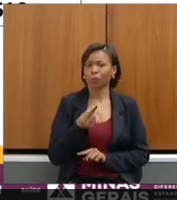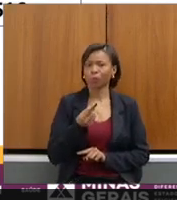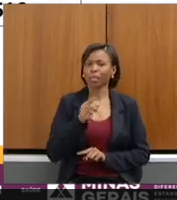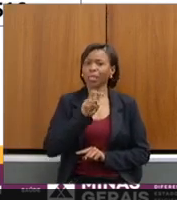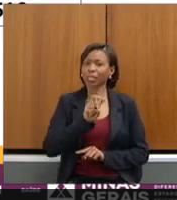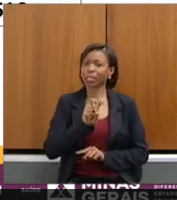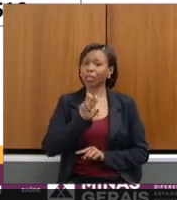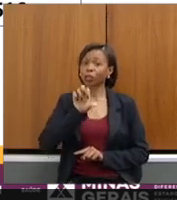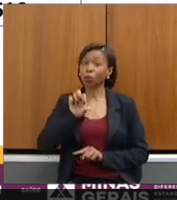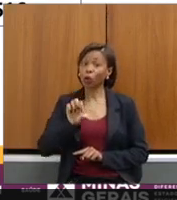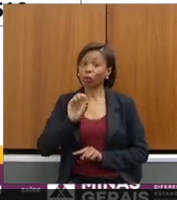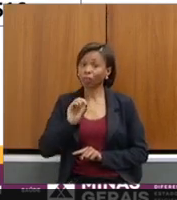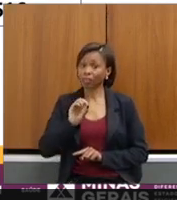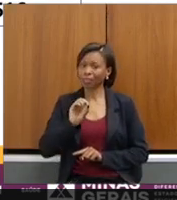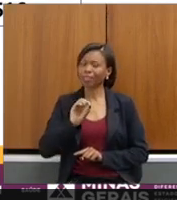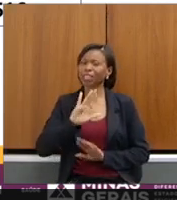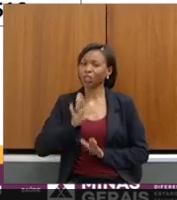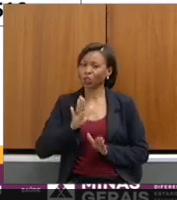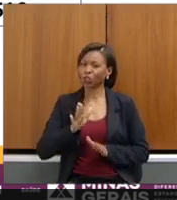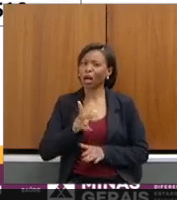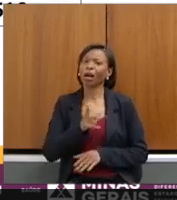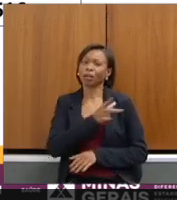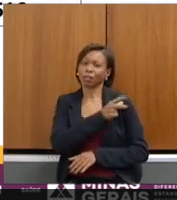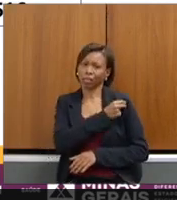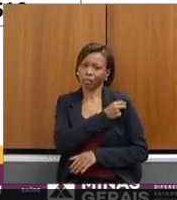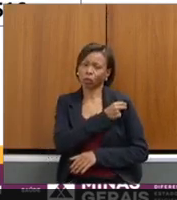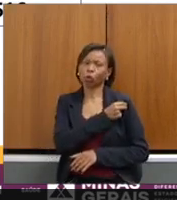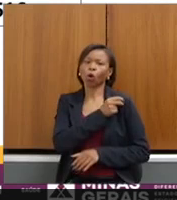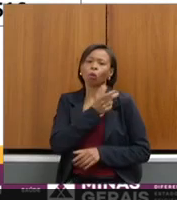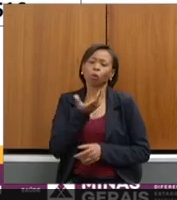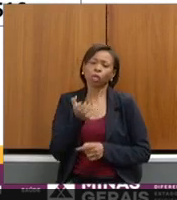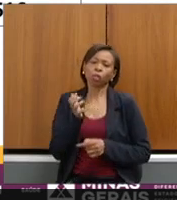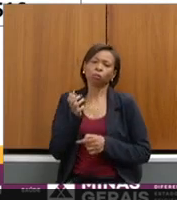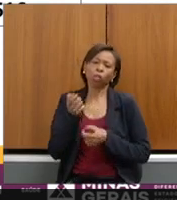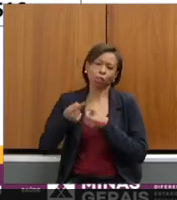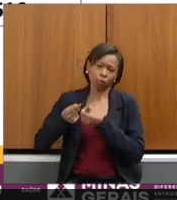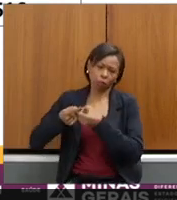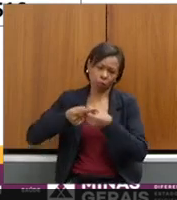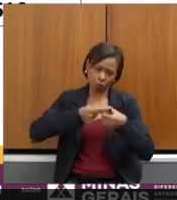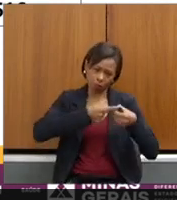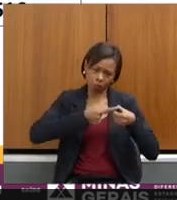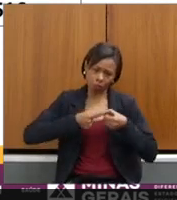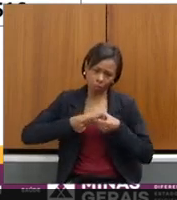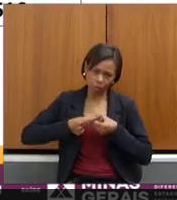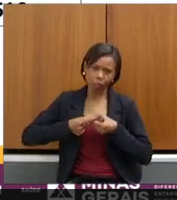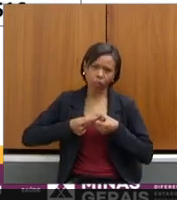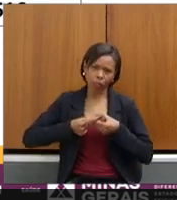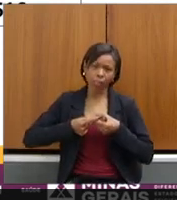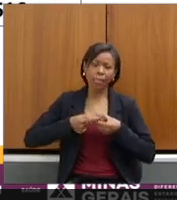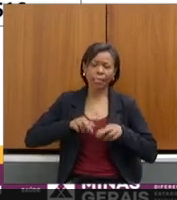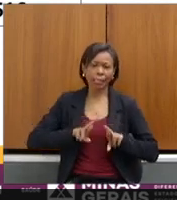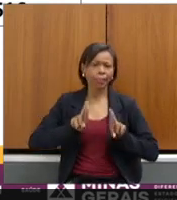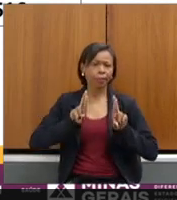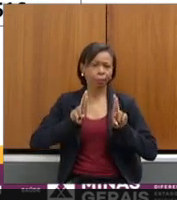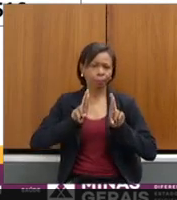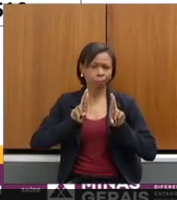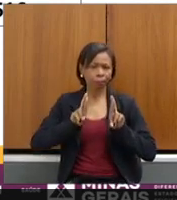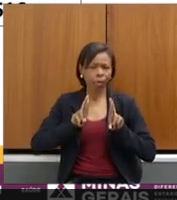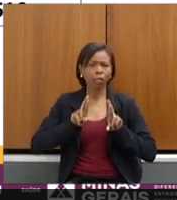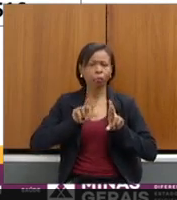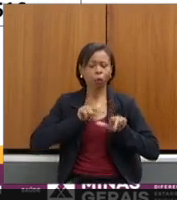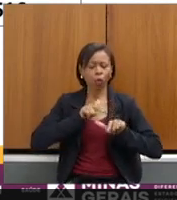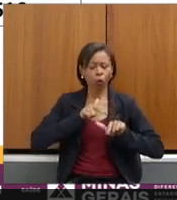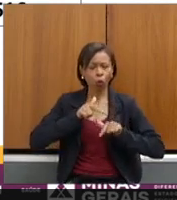doses distribuídas que foram para os municípios municípios eles são os responsáveis pela